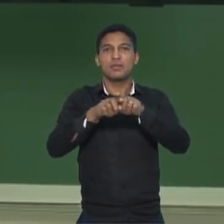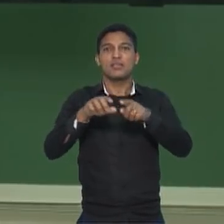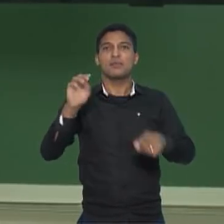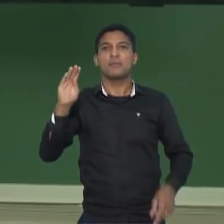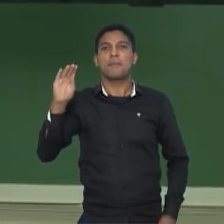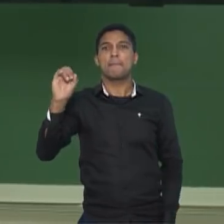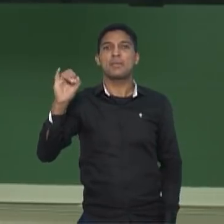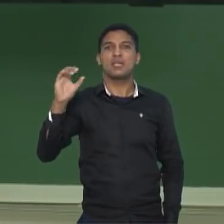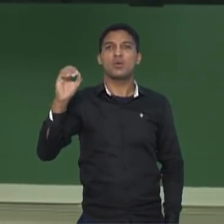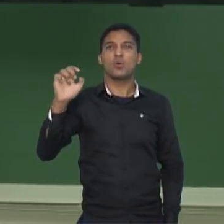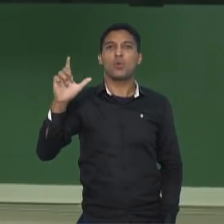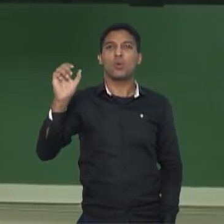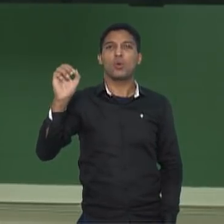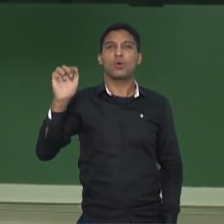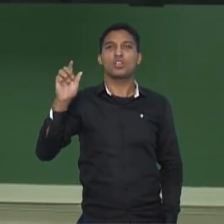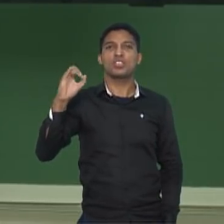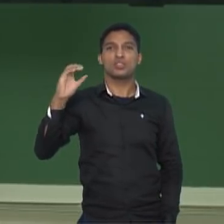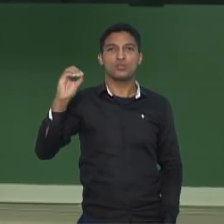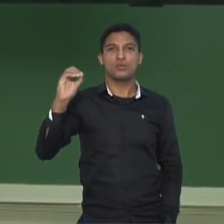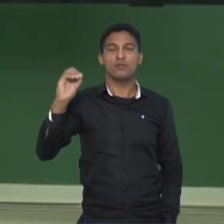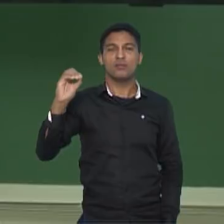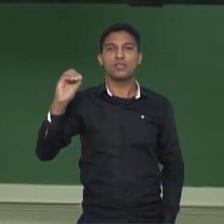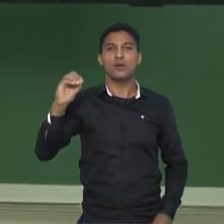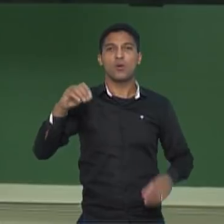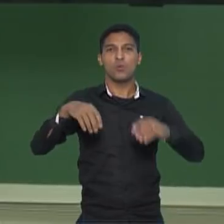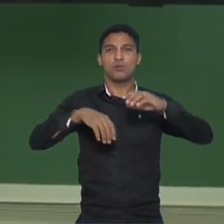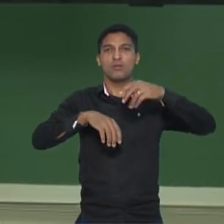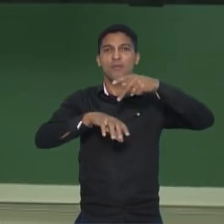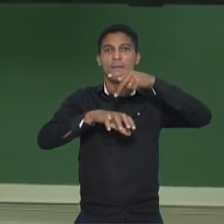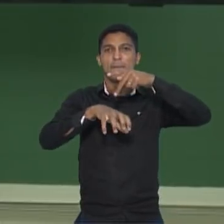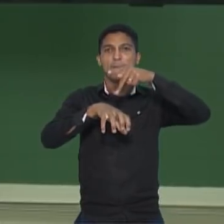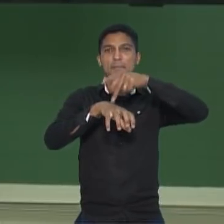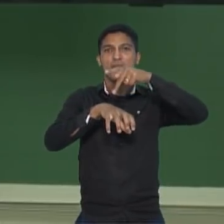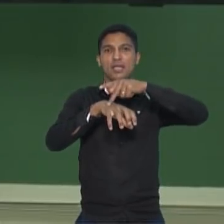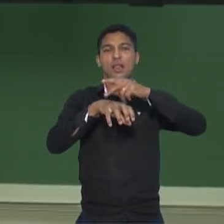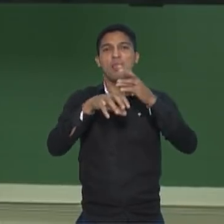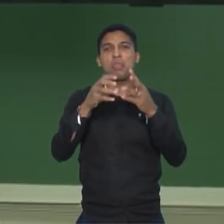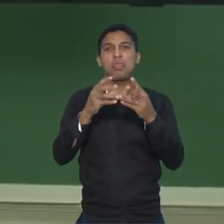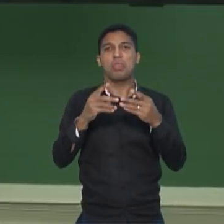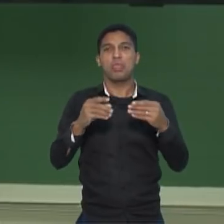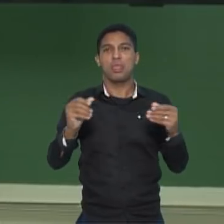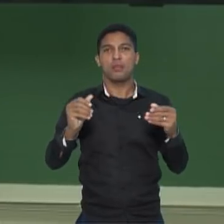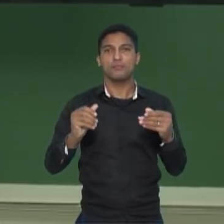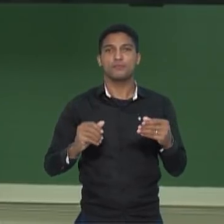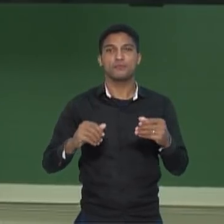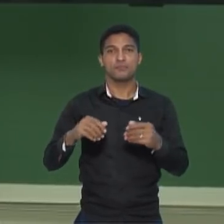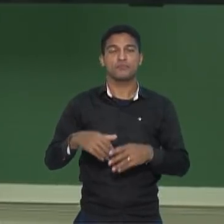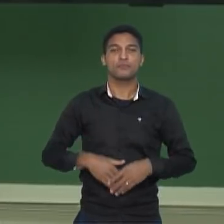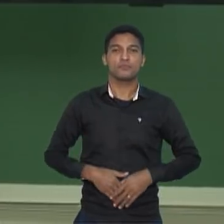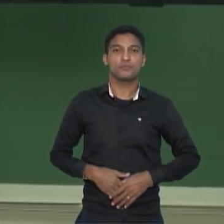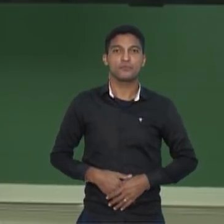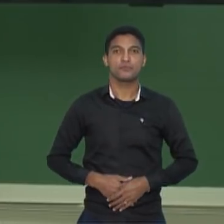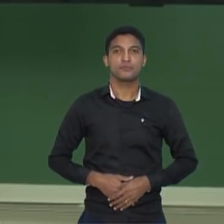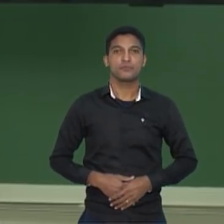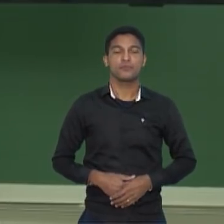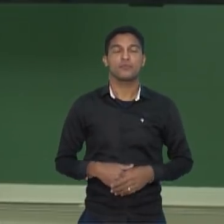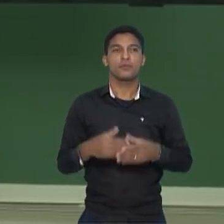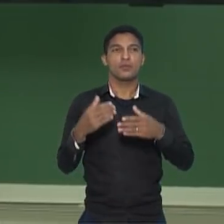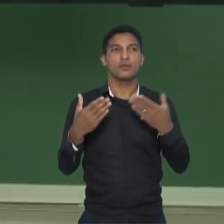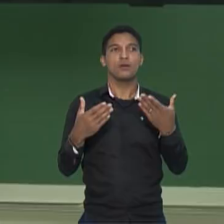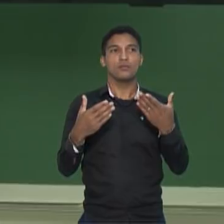Este gráfico está na página 111 do livro de Geografia, o seu livro didático. Se você está sem